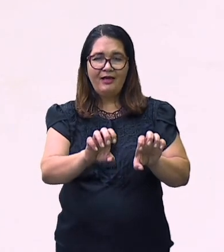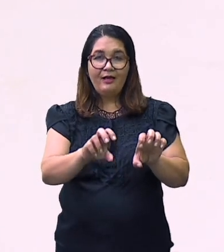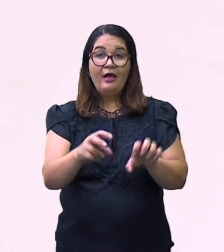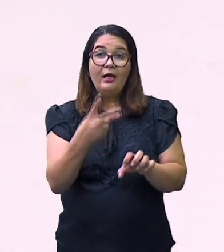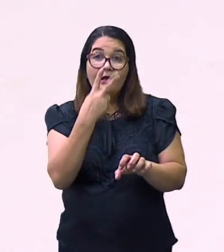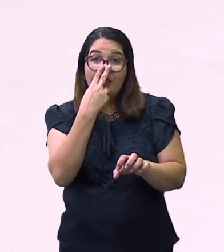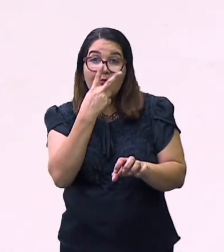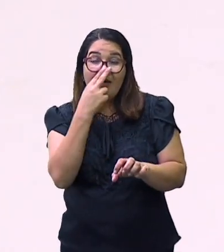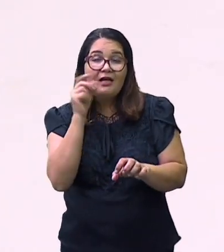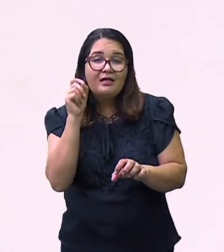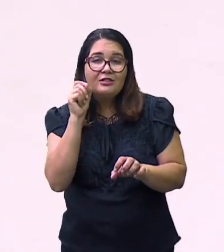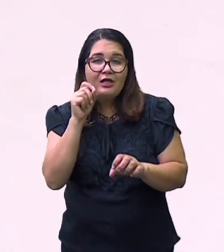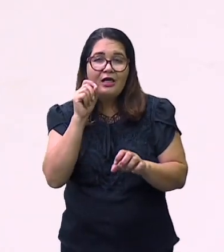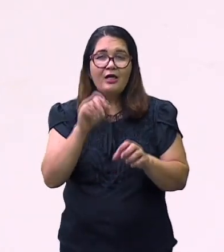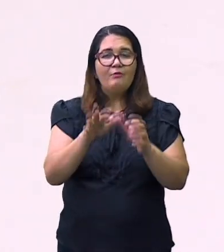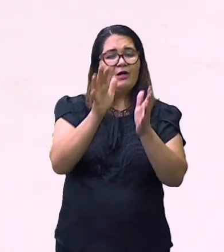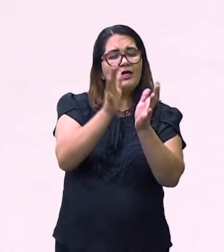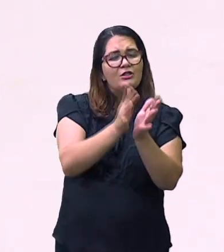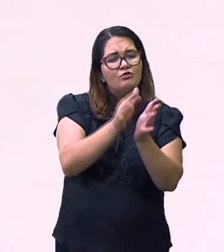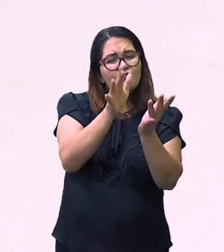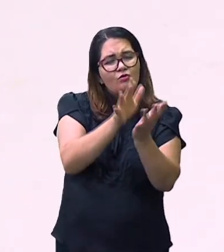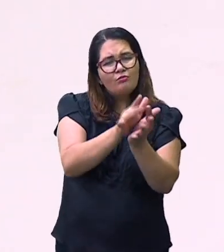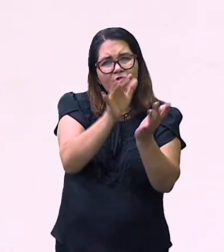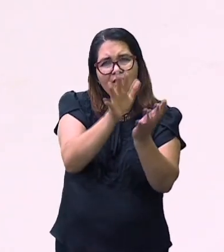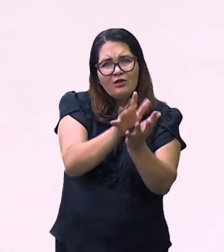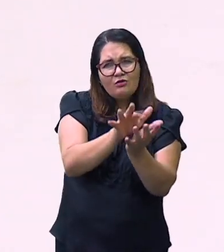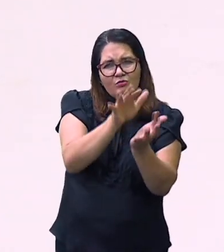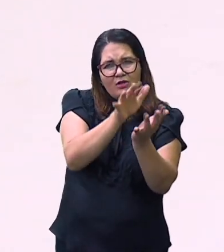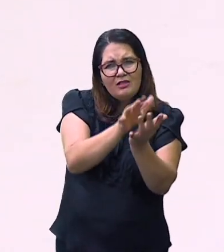vai marcar, marcar,